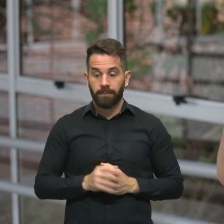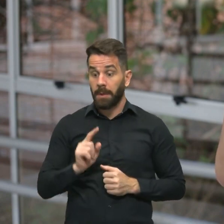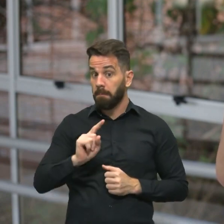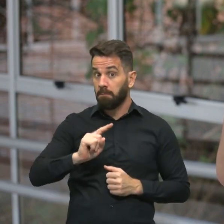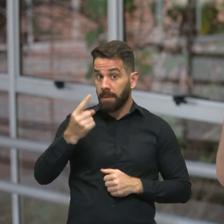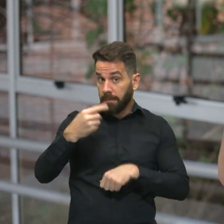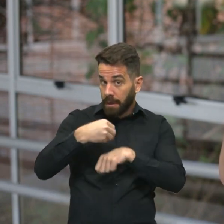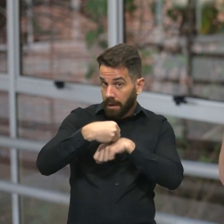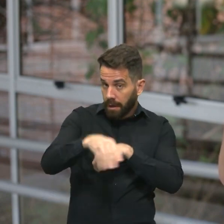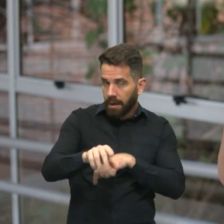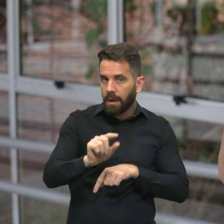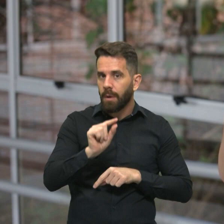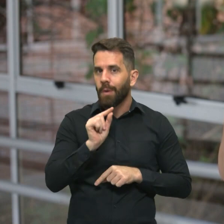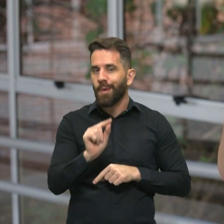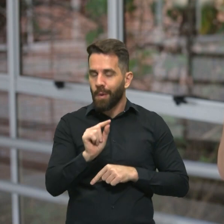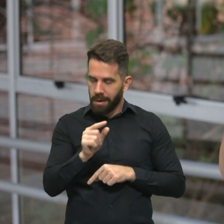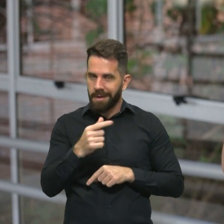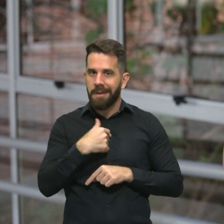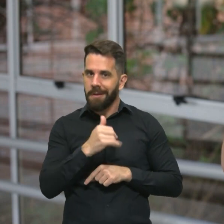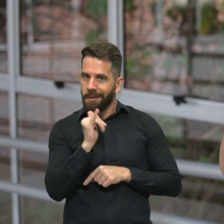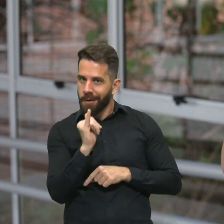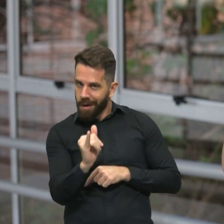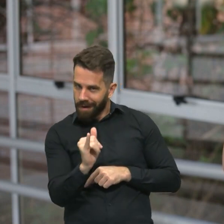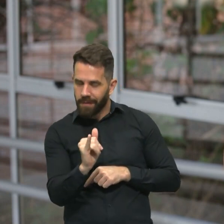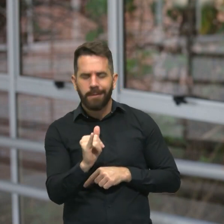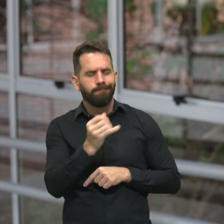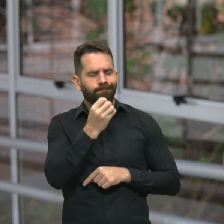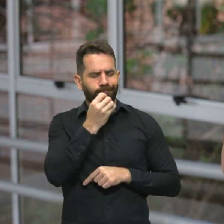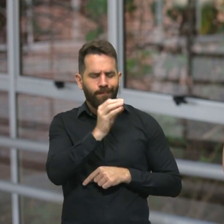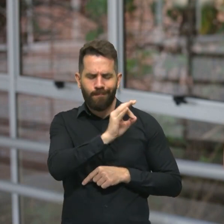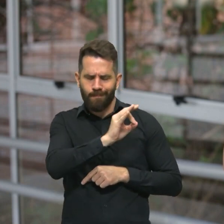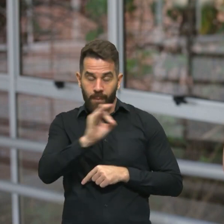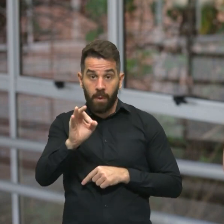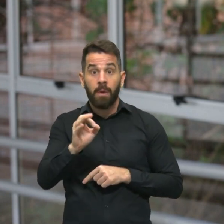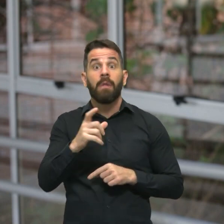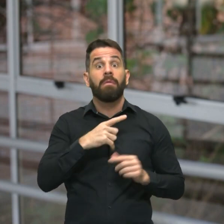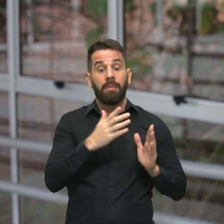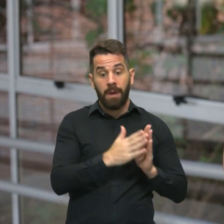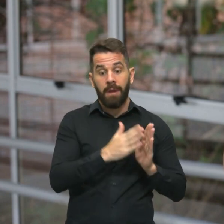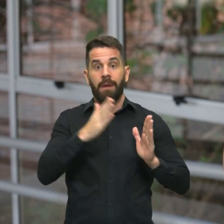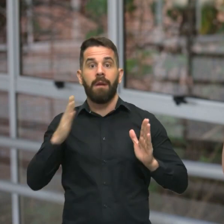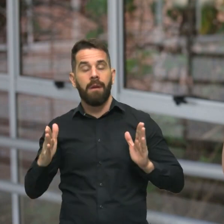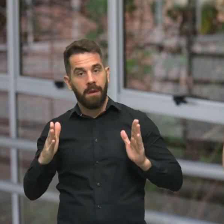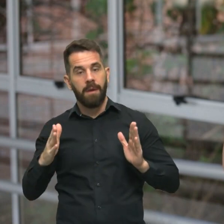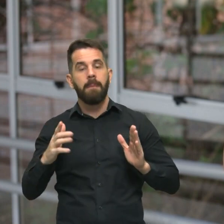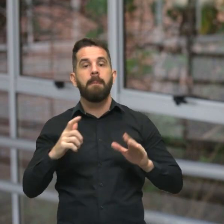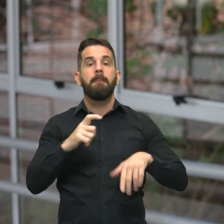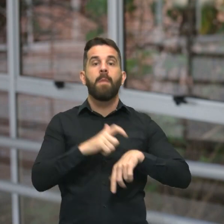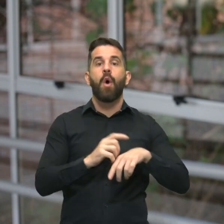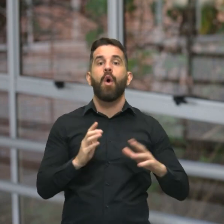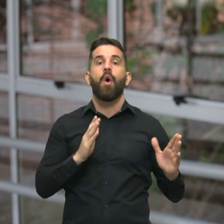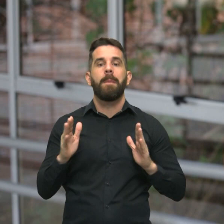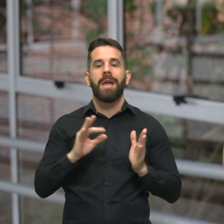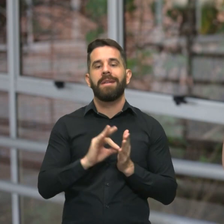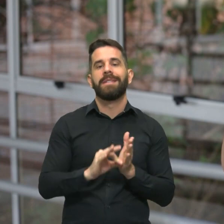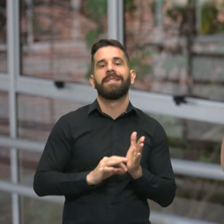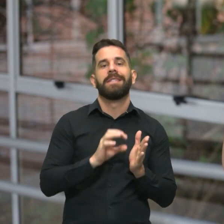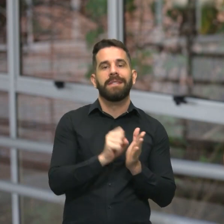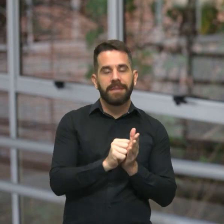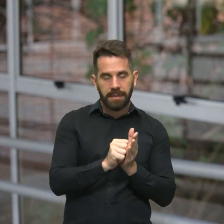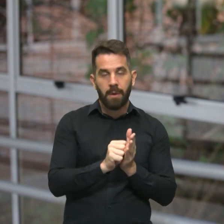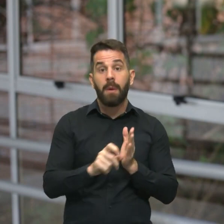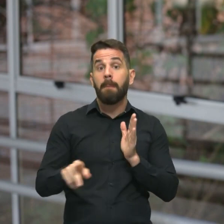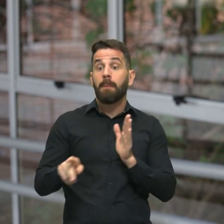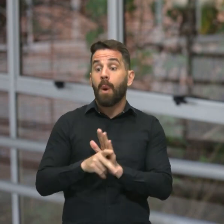de hoje eu já começo com notícia boa, porque foram prorrogadas os prazos de inscrição de projetos de